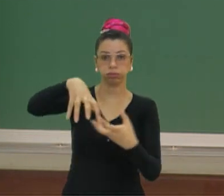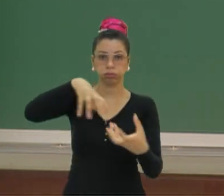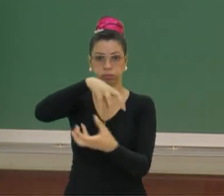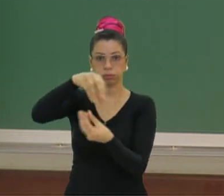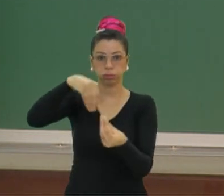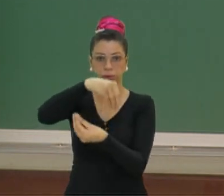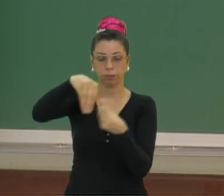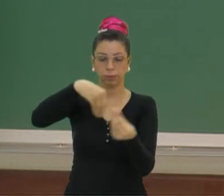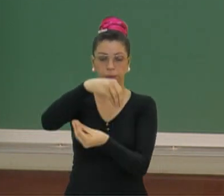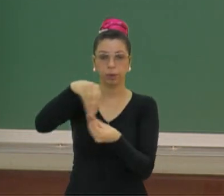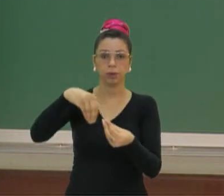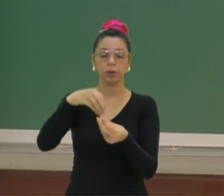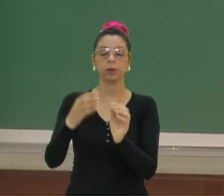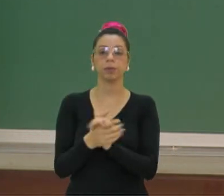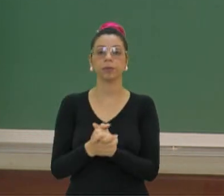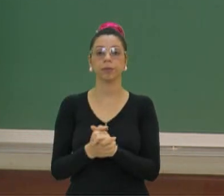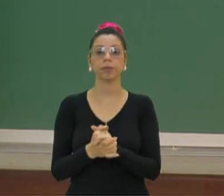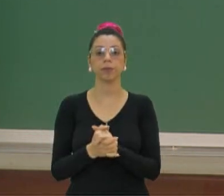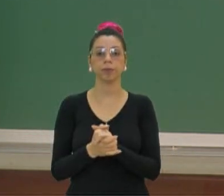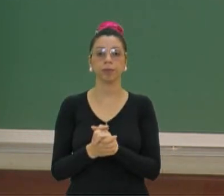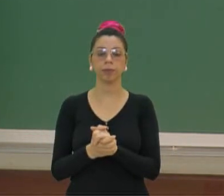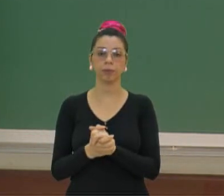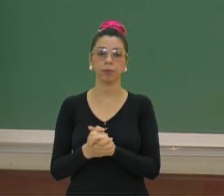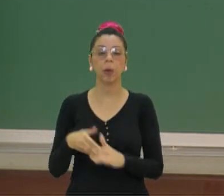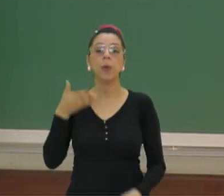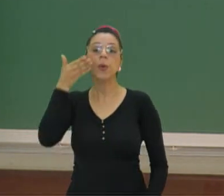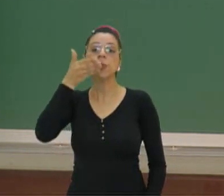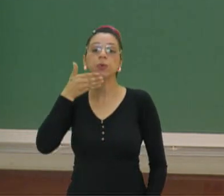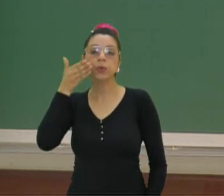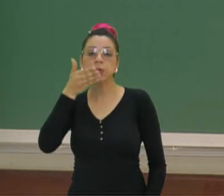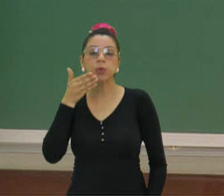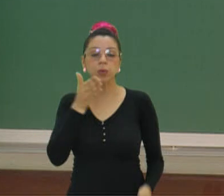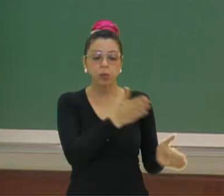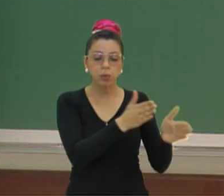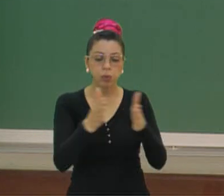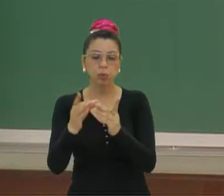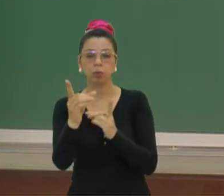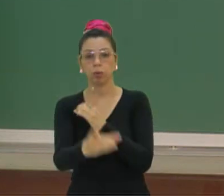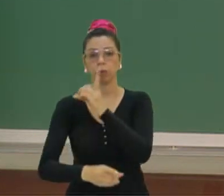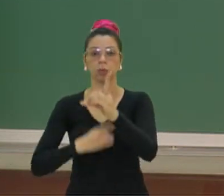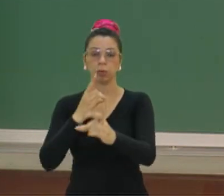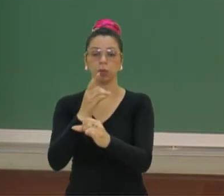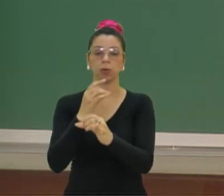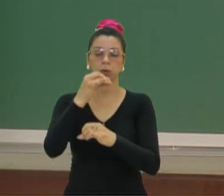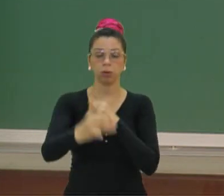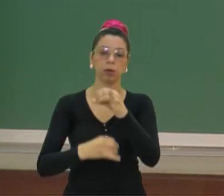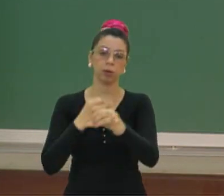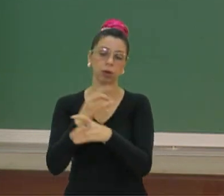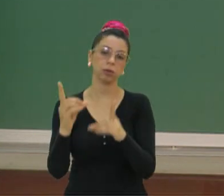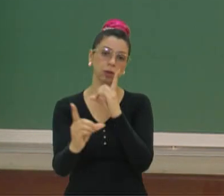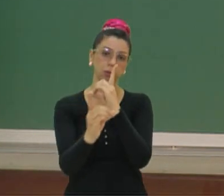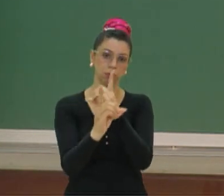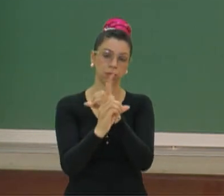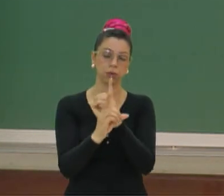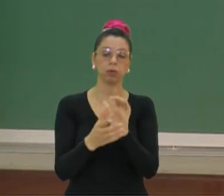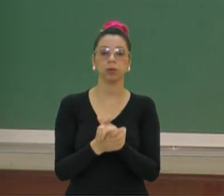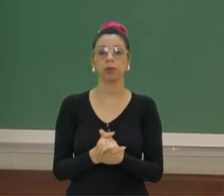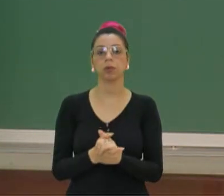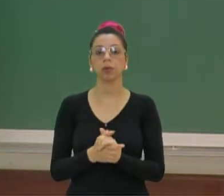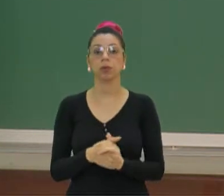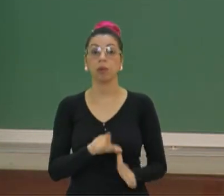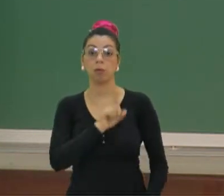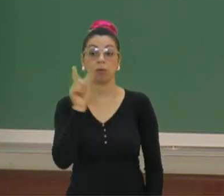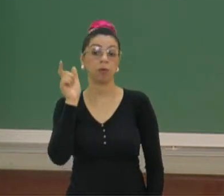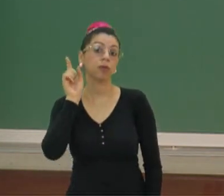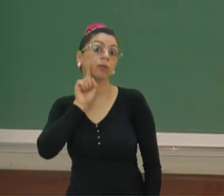continente. O discurso todo do presidente James Monroe, que você encontra na internet, ele aponta bem para isso. Os americanos não estão pensando nos interesses de outros países, é